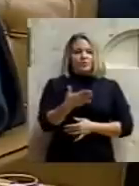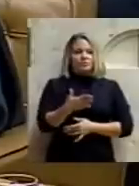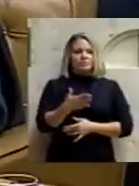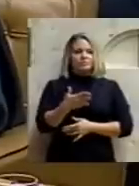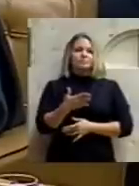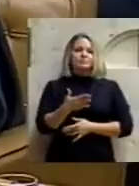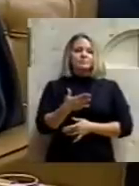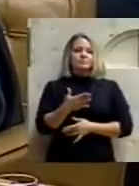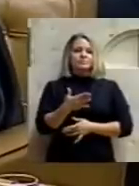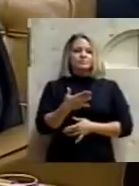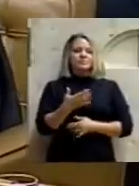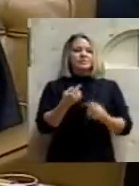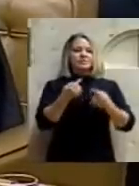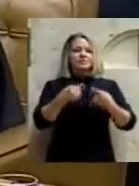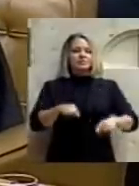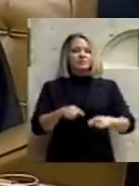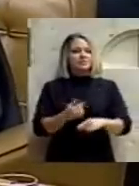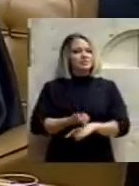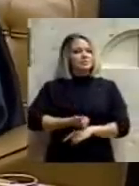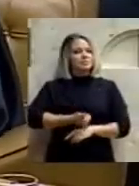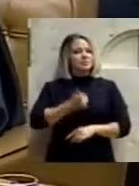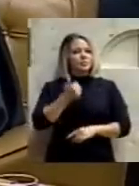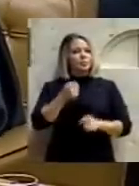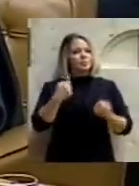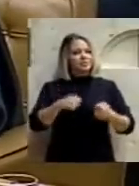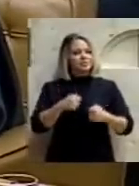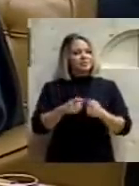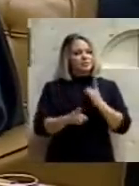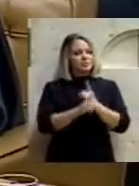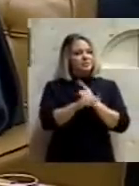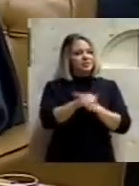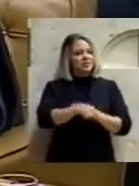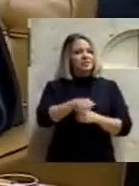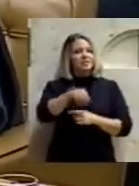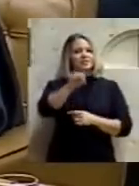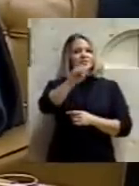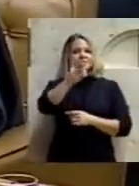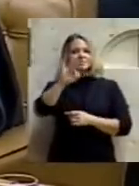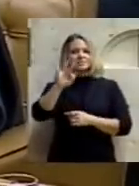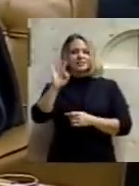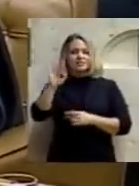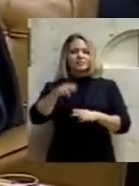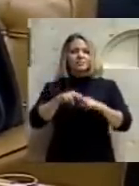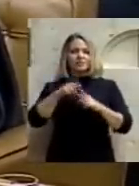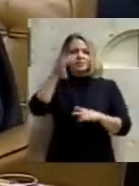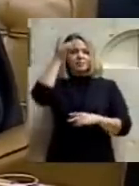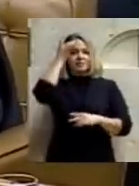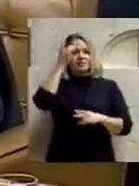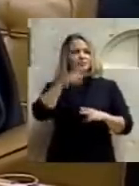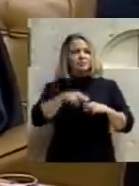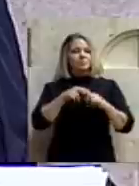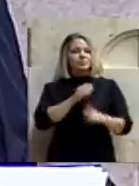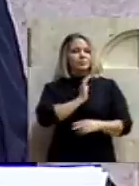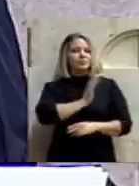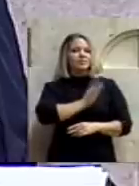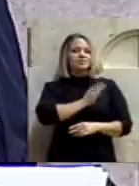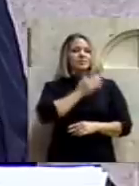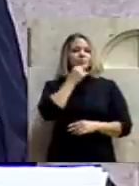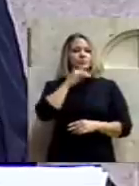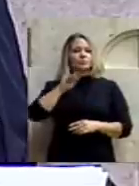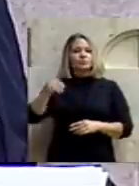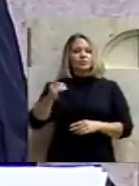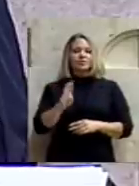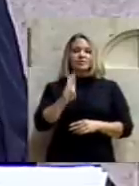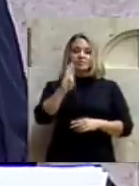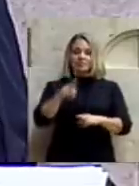poderiam encontrar melhor capitaneado do Supremo Tribunal Federal pela mente e pelo coração de Joaquim Barbosa e pela